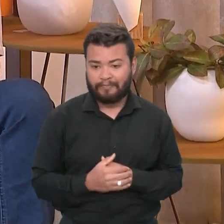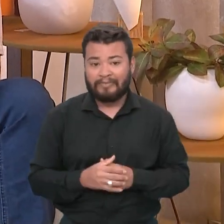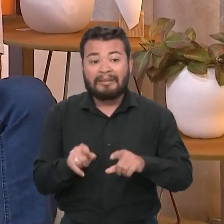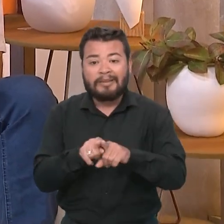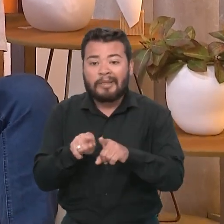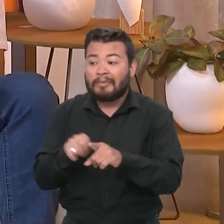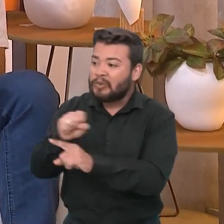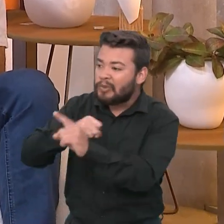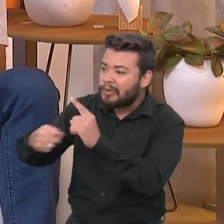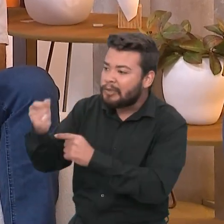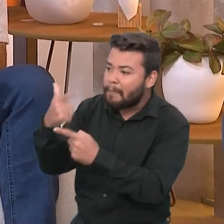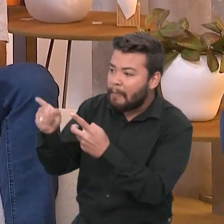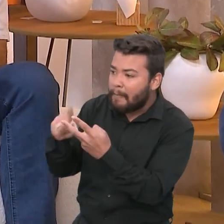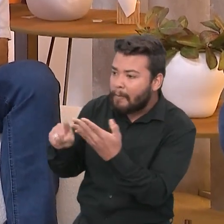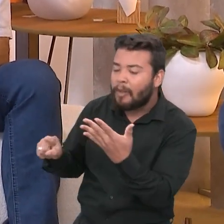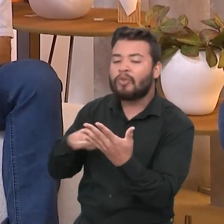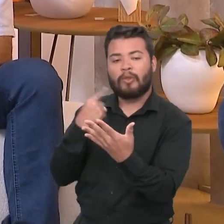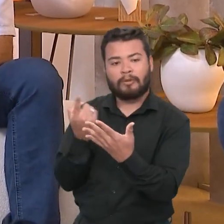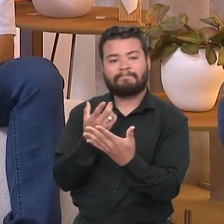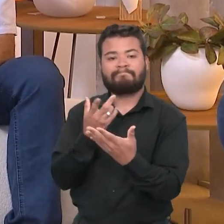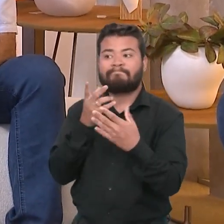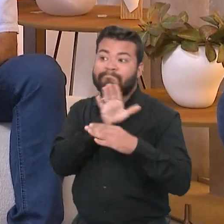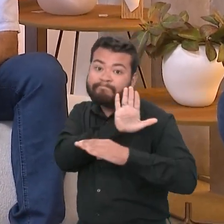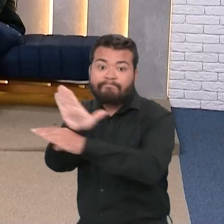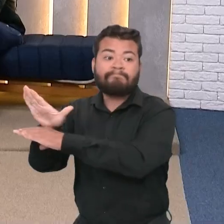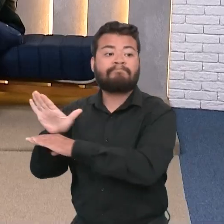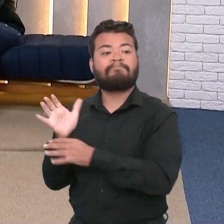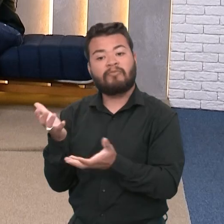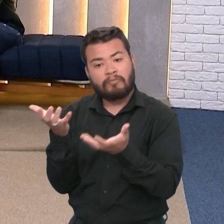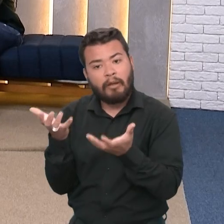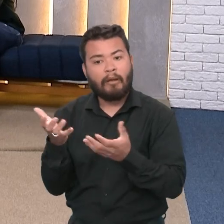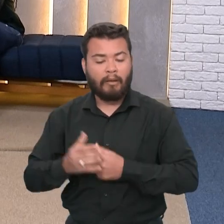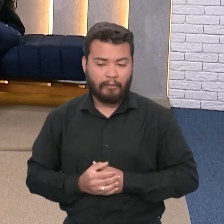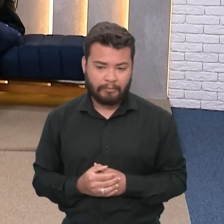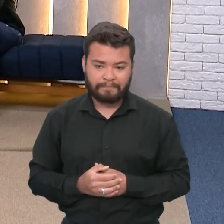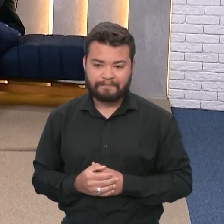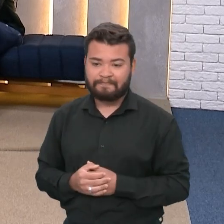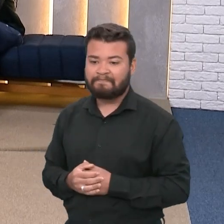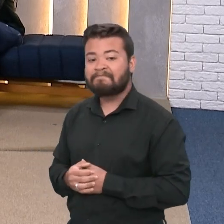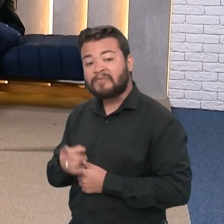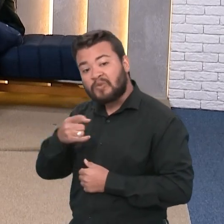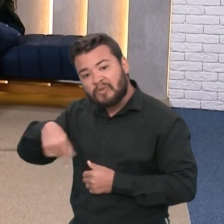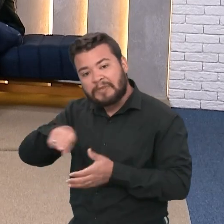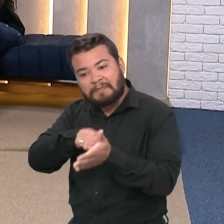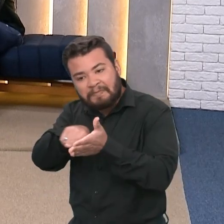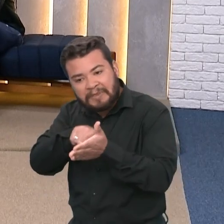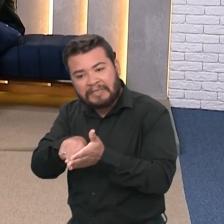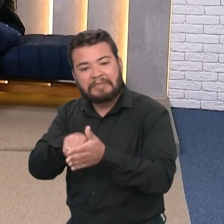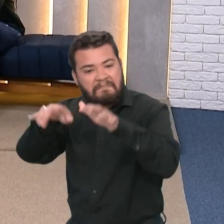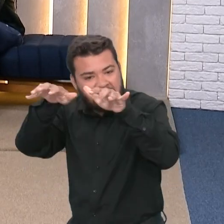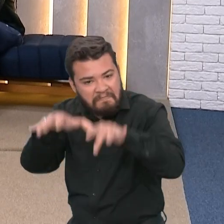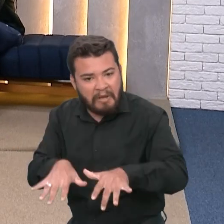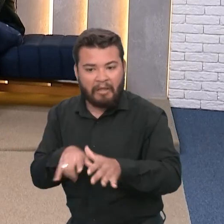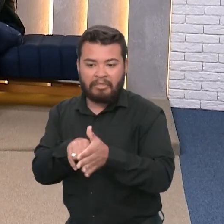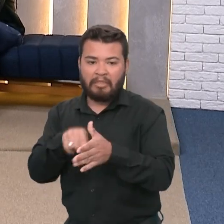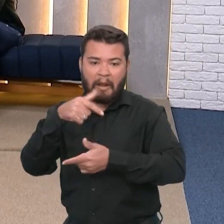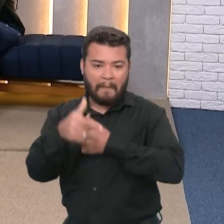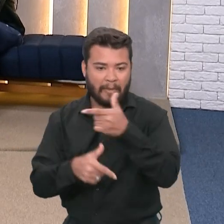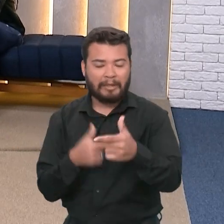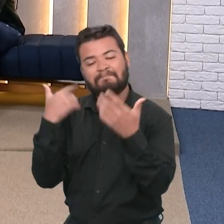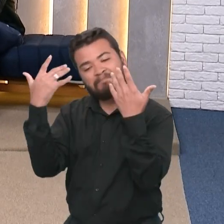que a sociedade coloca para a gente. Eu quero parabenizá-los pelo trabalho, parabenizar a Daíse por ser autora de um projeto, de um trabalho